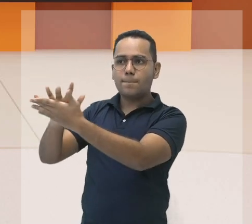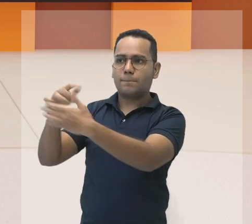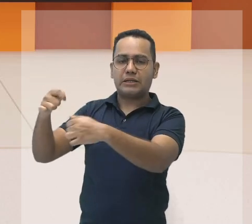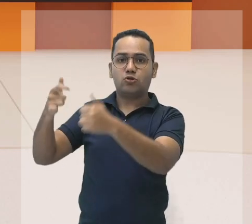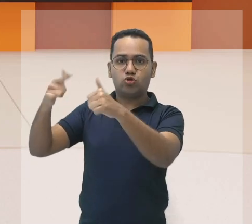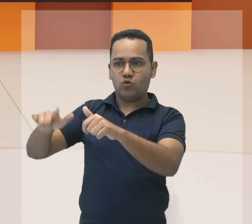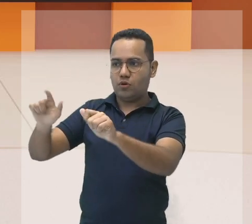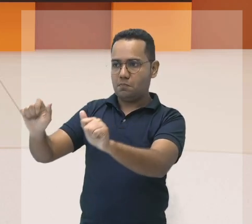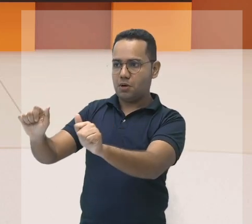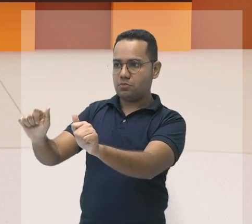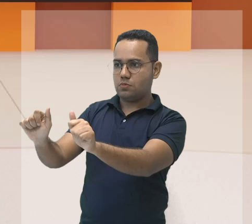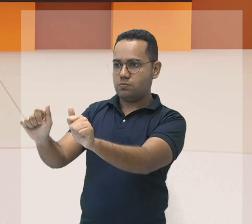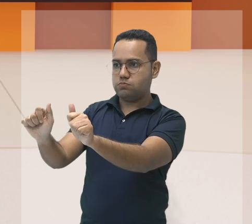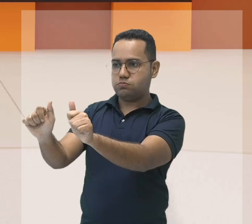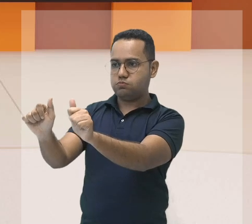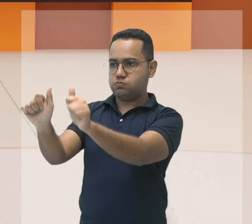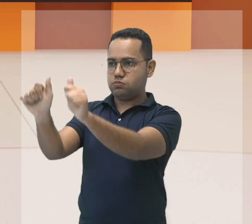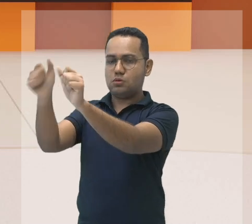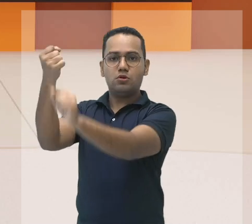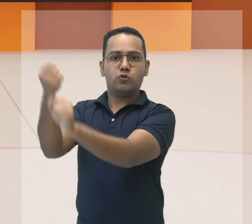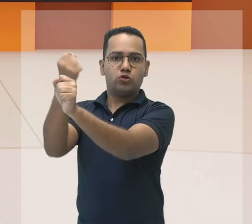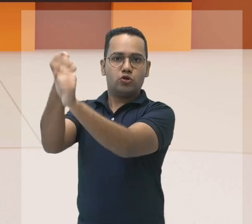eles precisavam